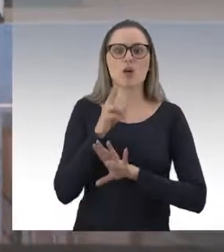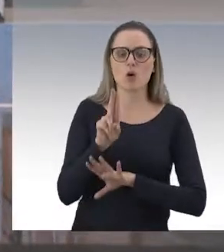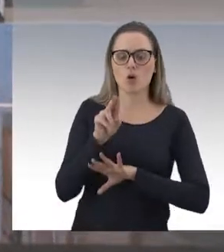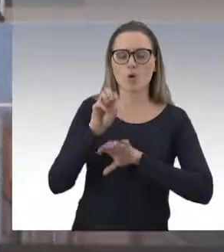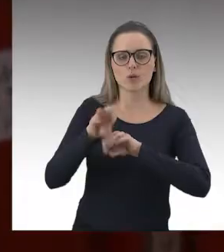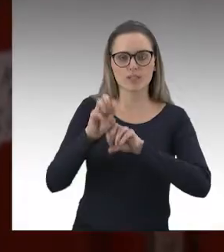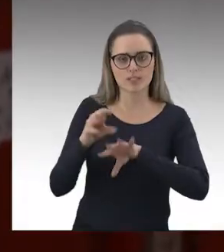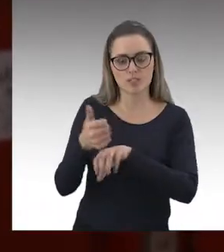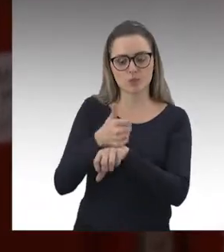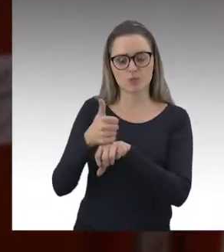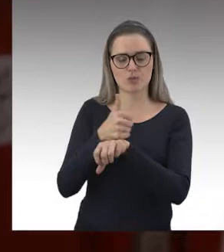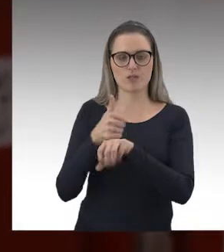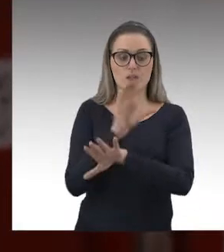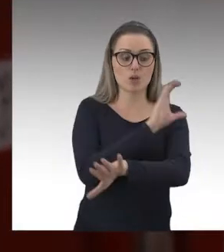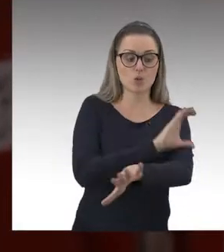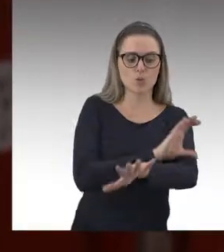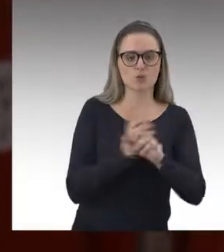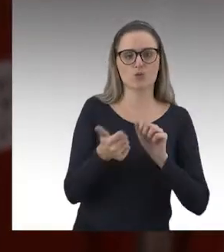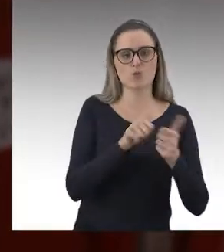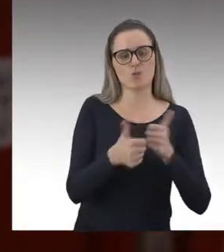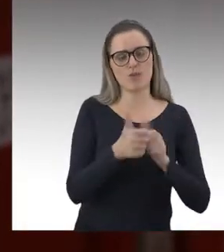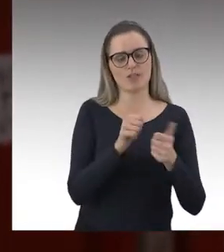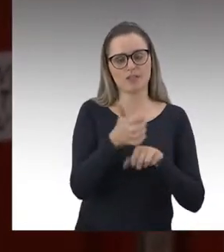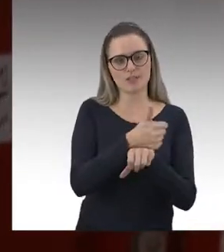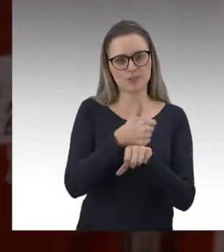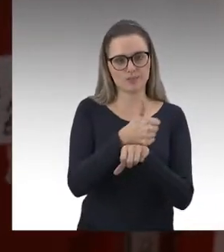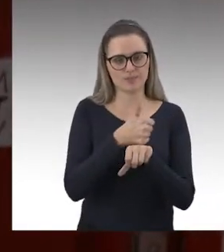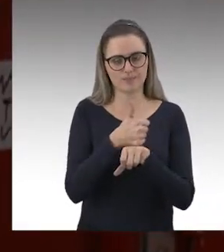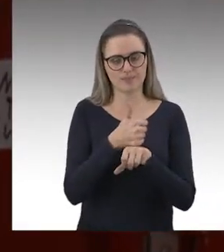educação profissional e cursos de qualificação profissional.